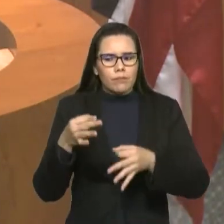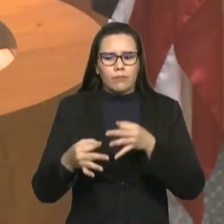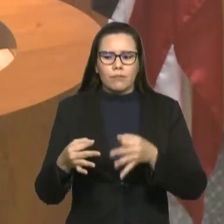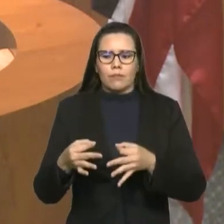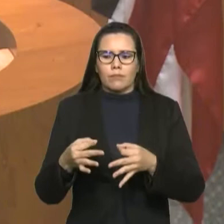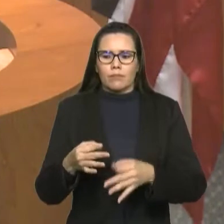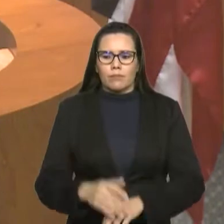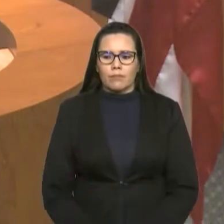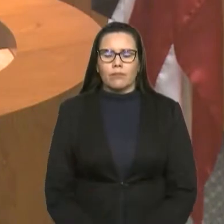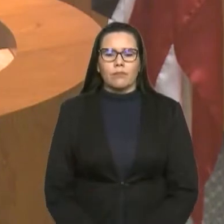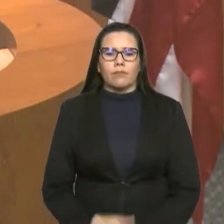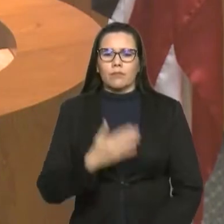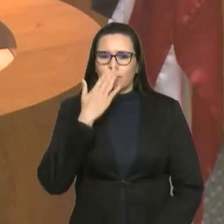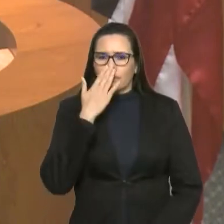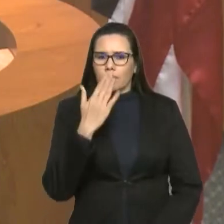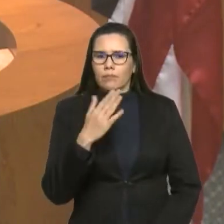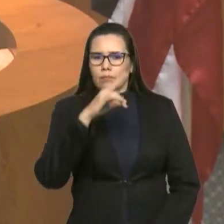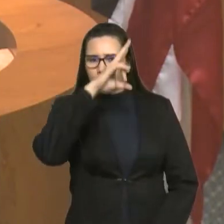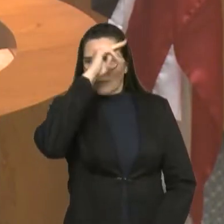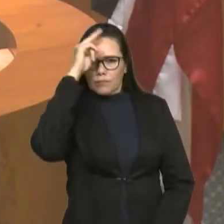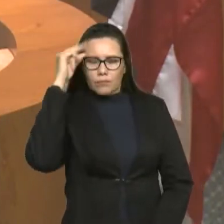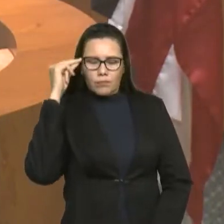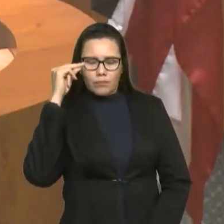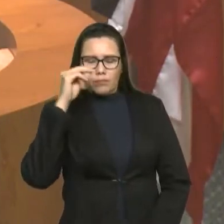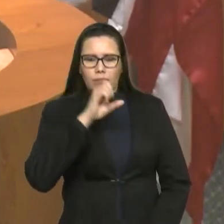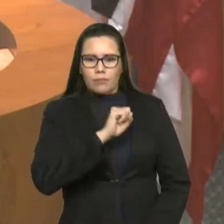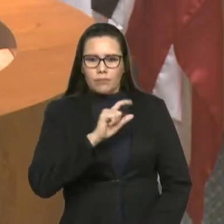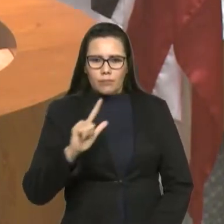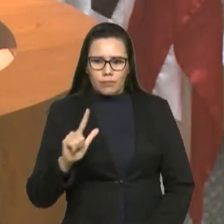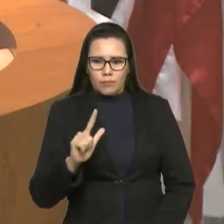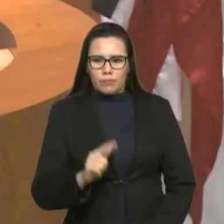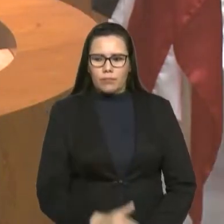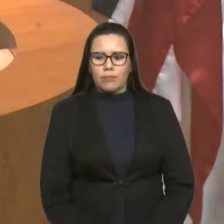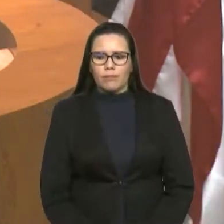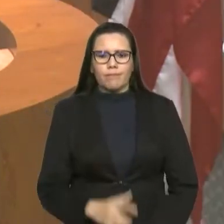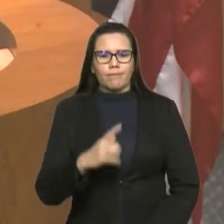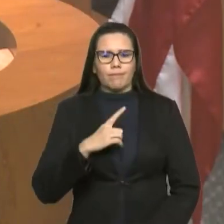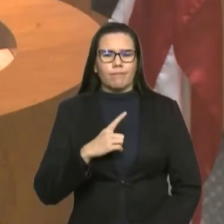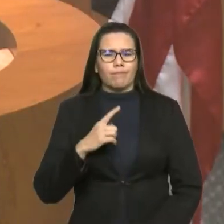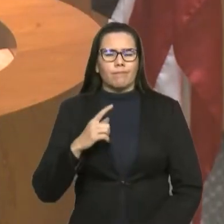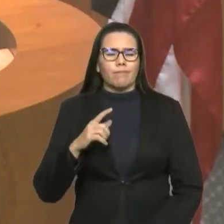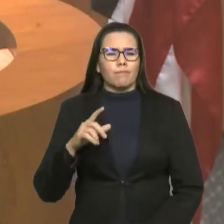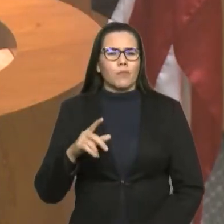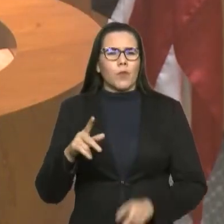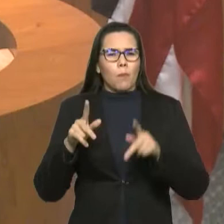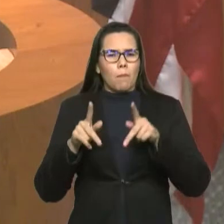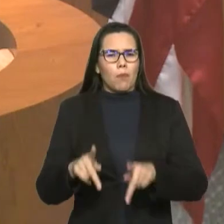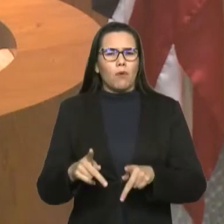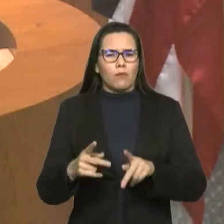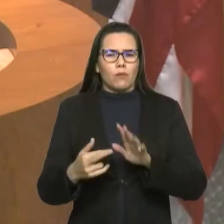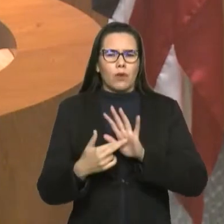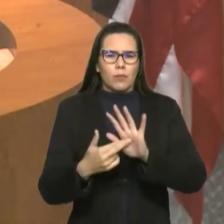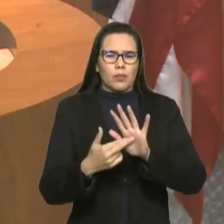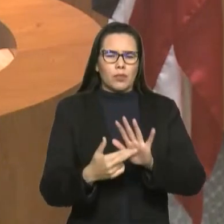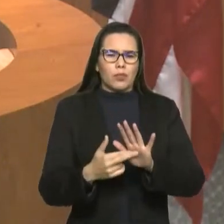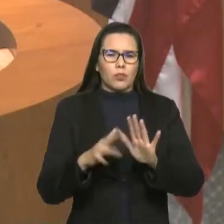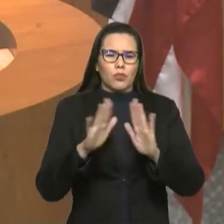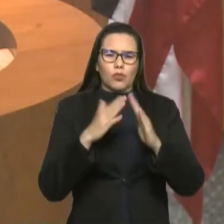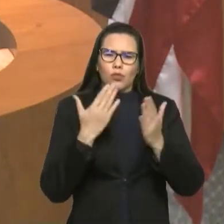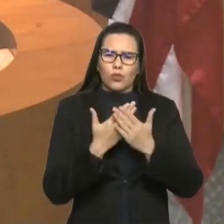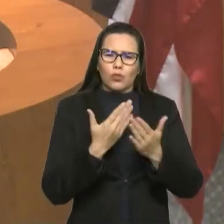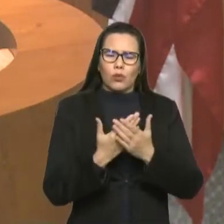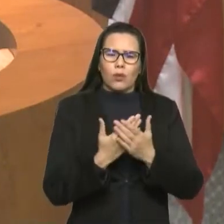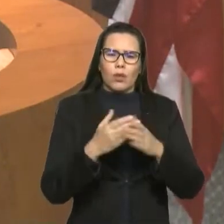da Prefeitura de São Luís, da sede da Prefeitura de São Luís. Representantes de escolas comunitárias em